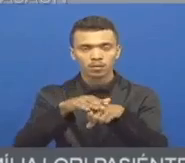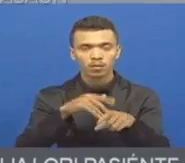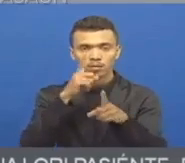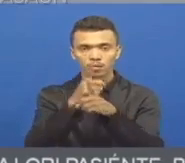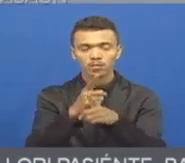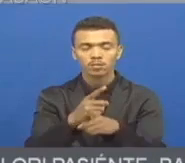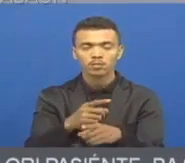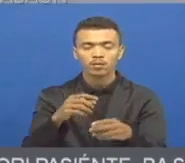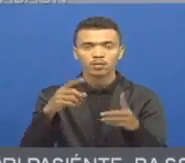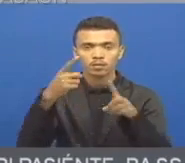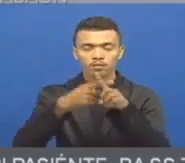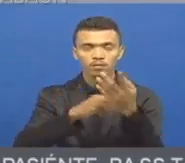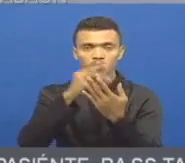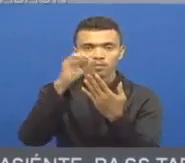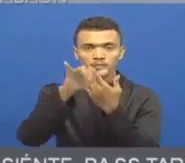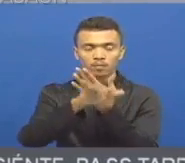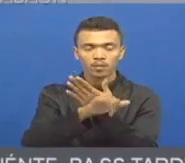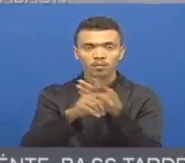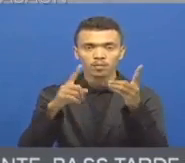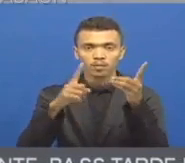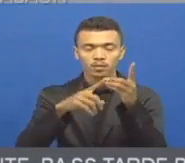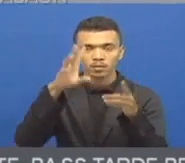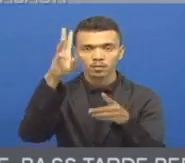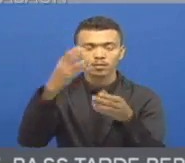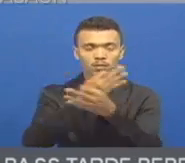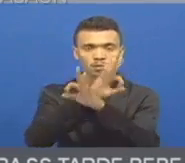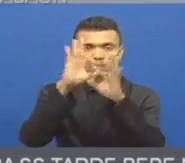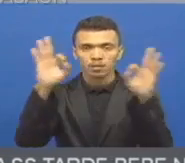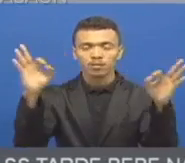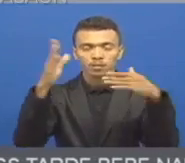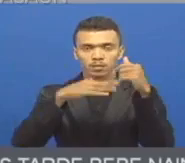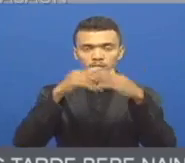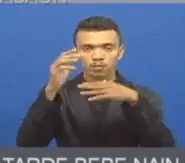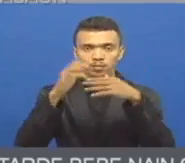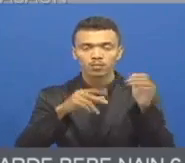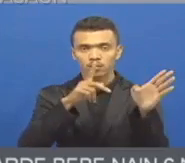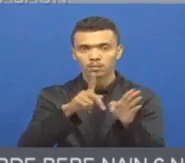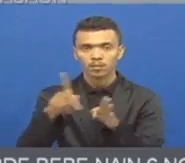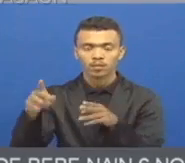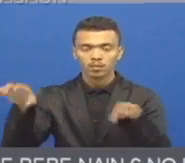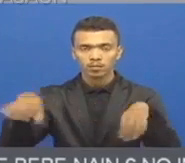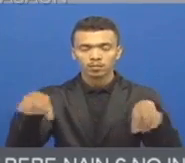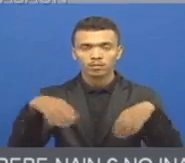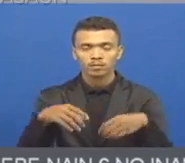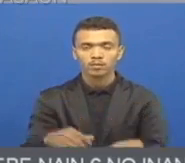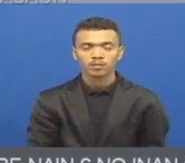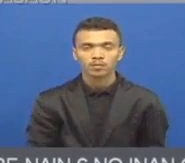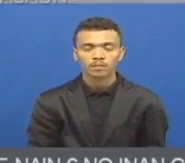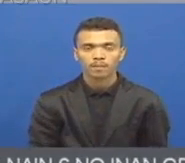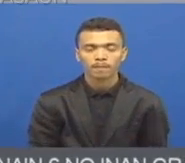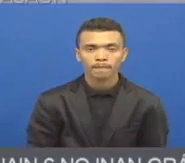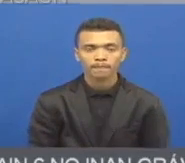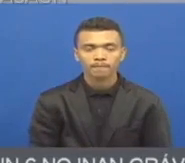fulan kotuk, ia 16. Kita remata onia ninia construção. Tama ninia plano ba servisu, ia ne ba. Construção